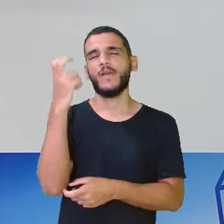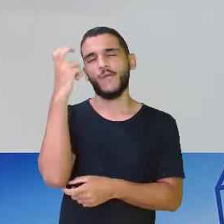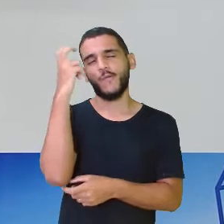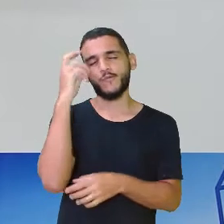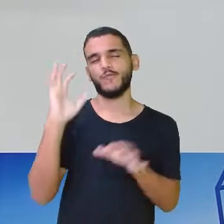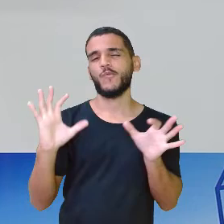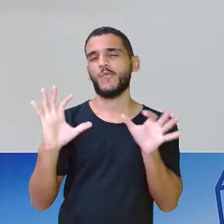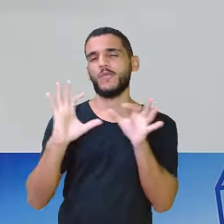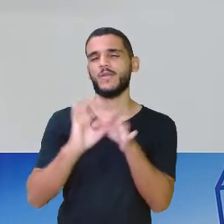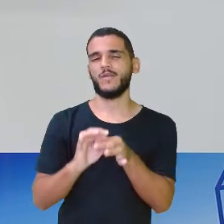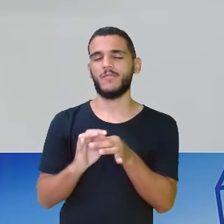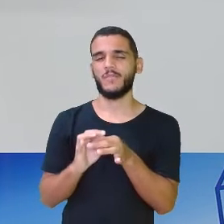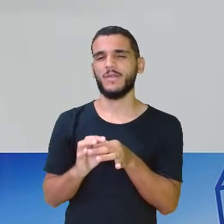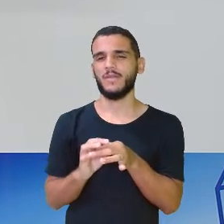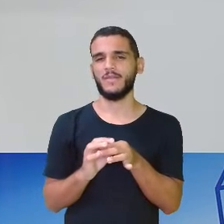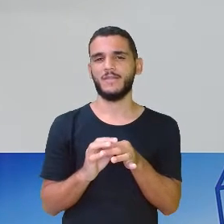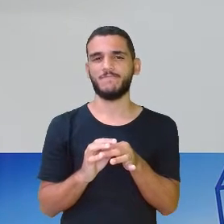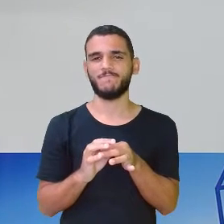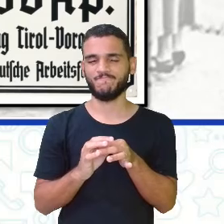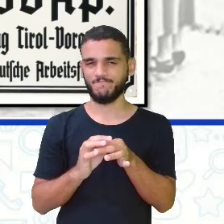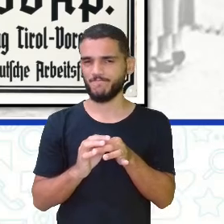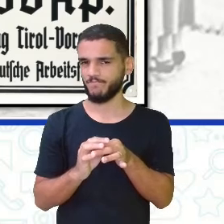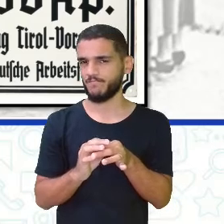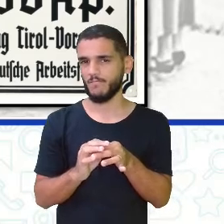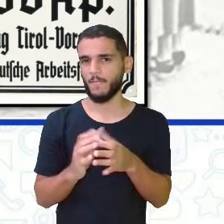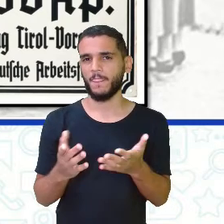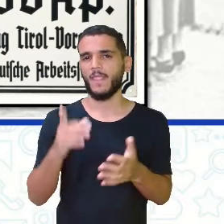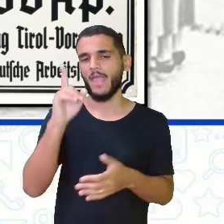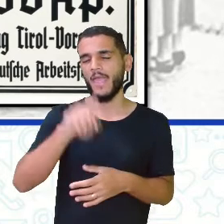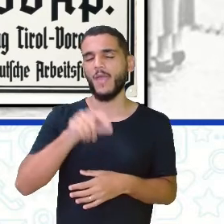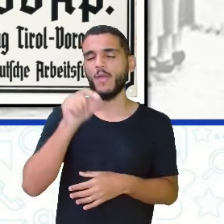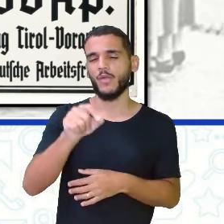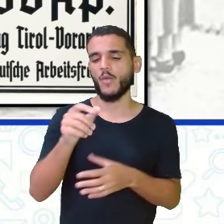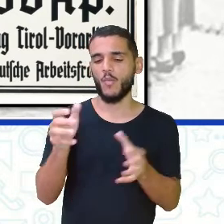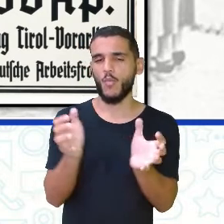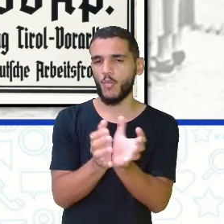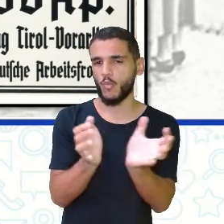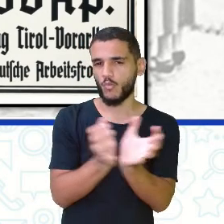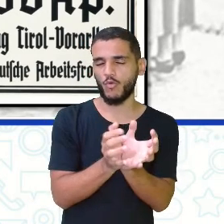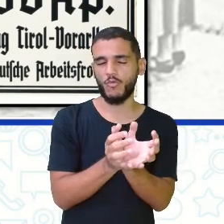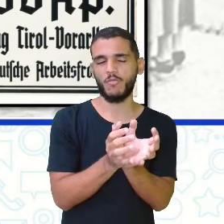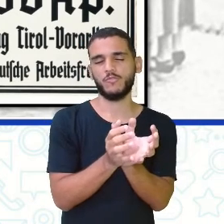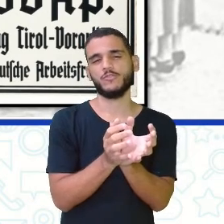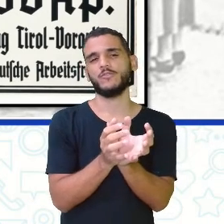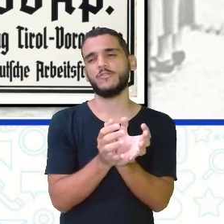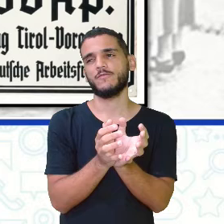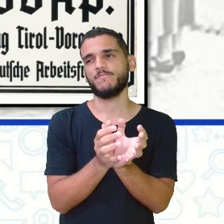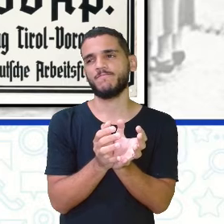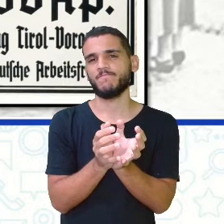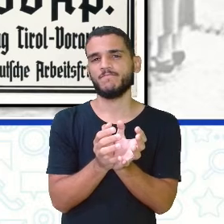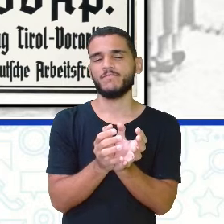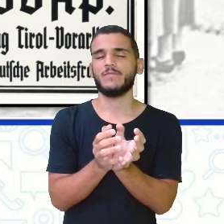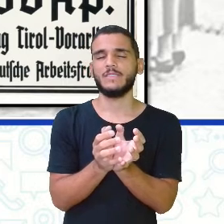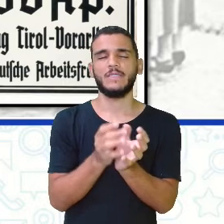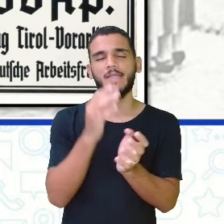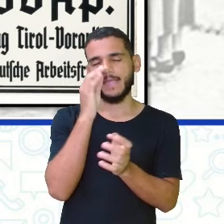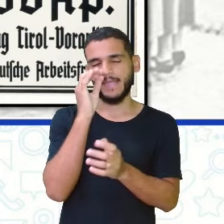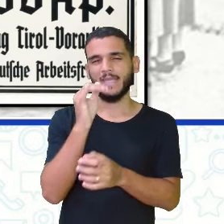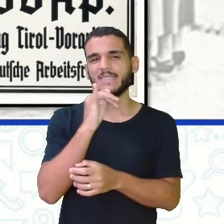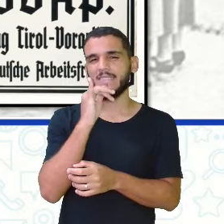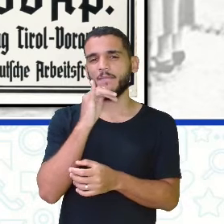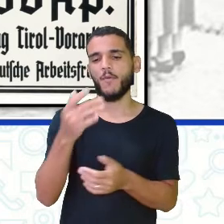associada, né, ao partido ela era paramilitar, ou seja, eram grupos, né, que, embora não pertencessem